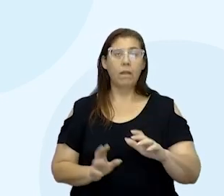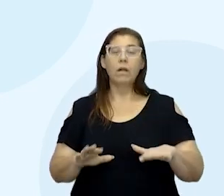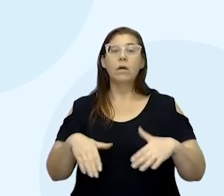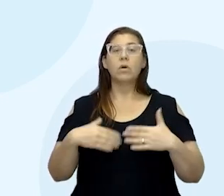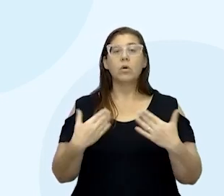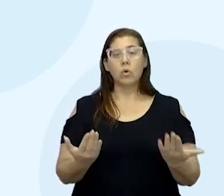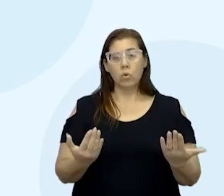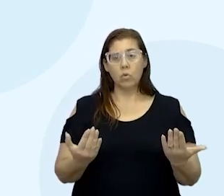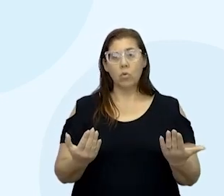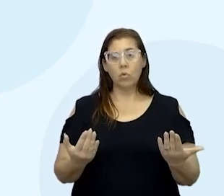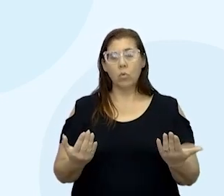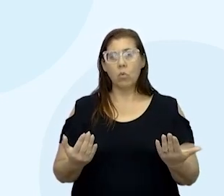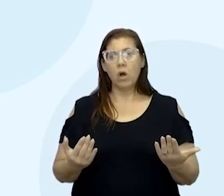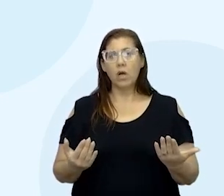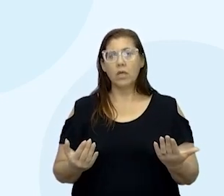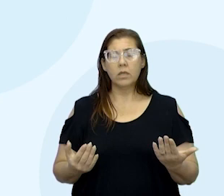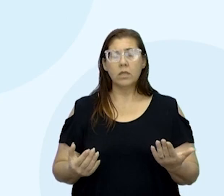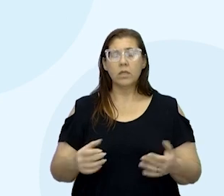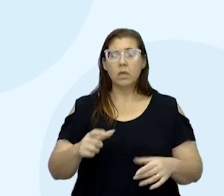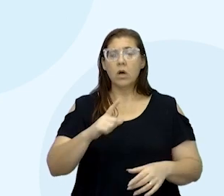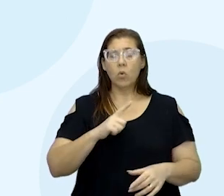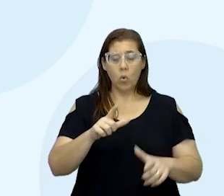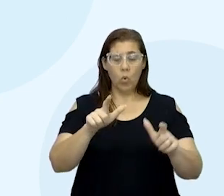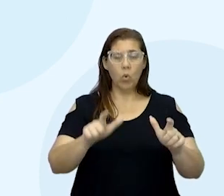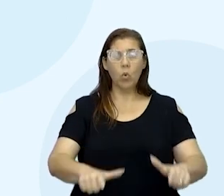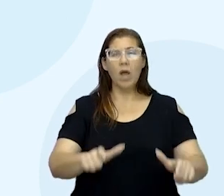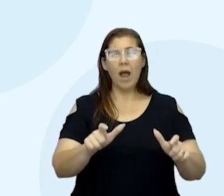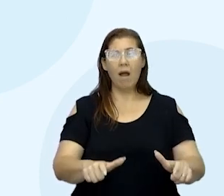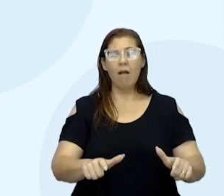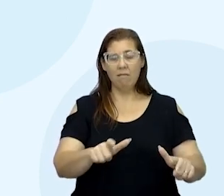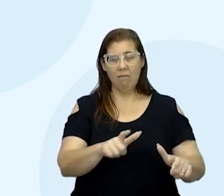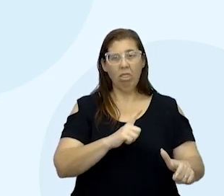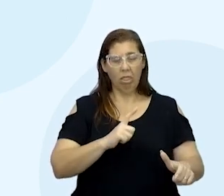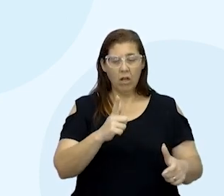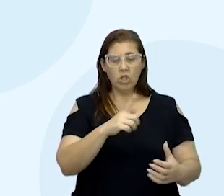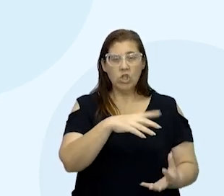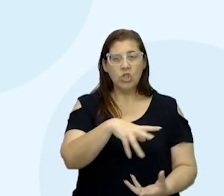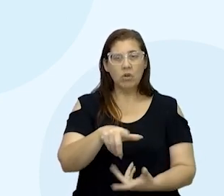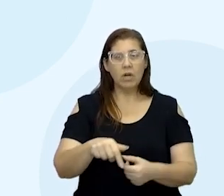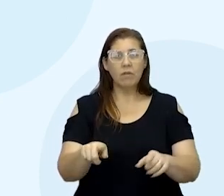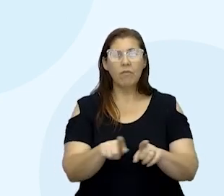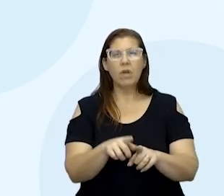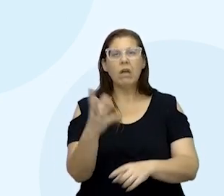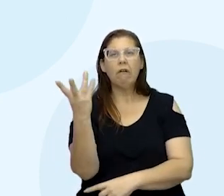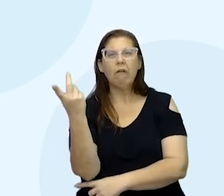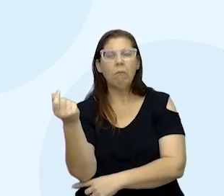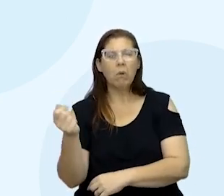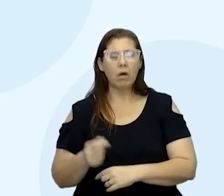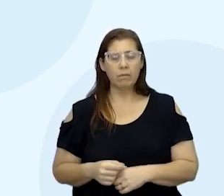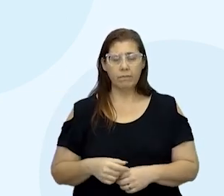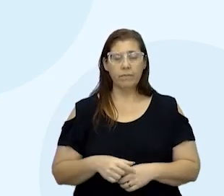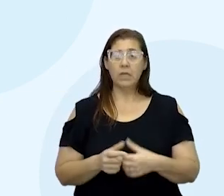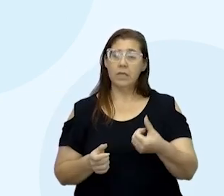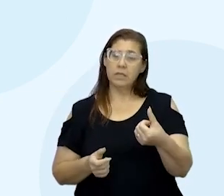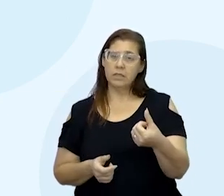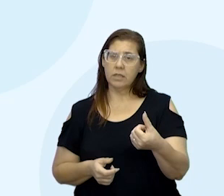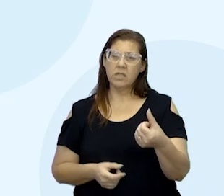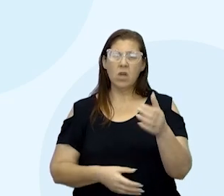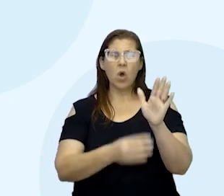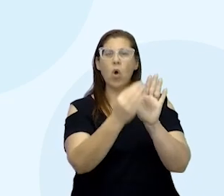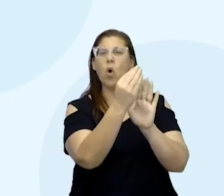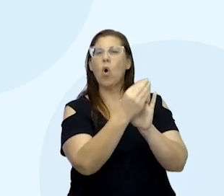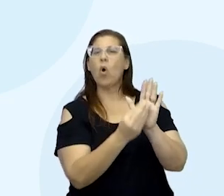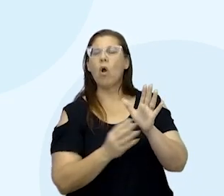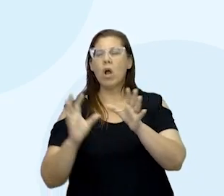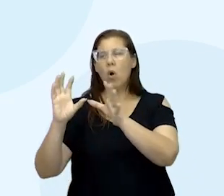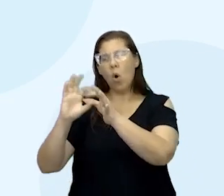são as condições geológicas e climáticas da região estudada? 6. Qual é o contexto histórico da